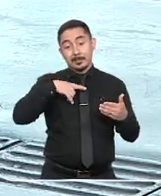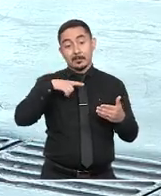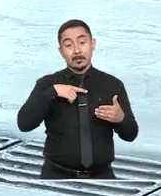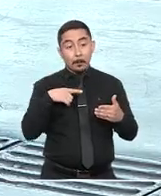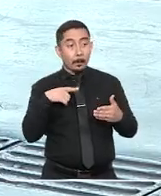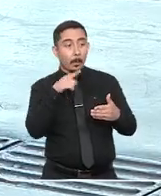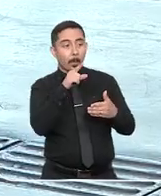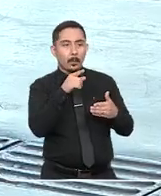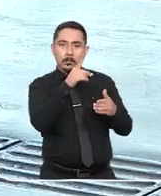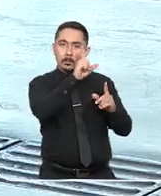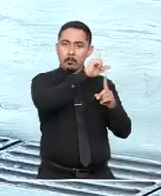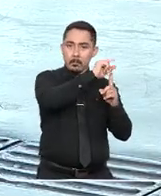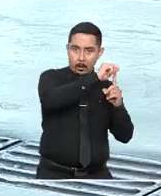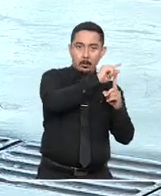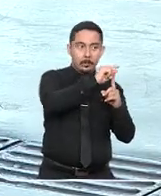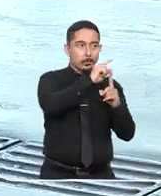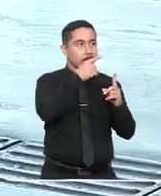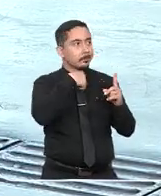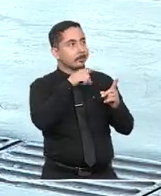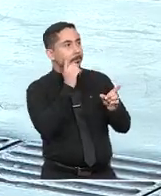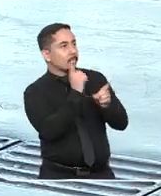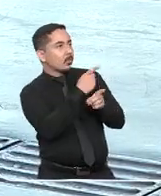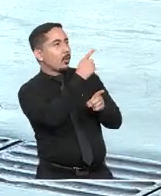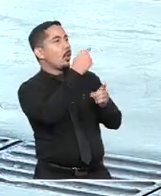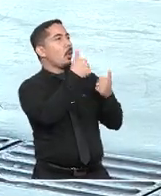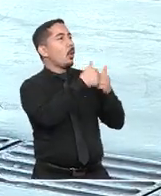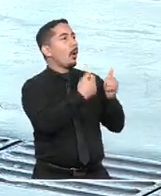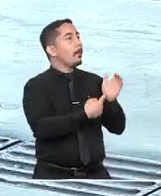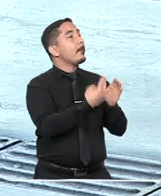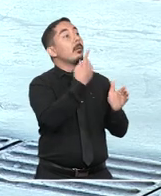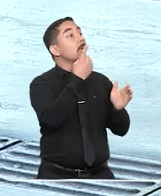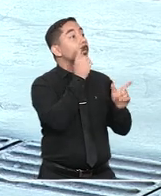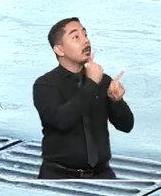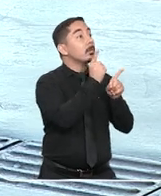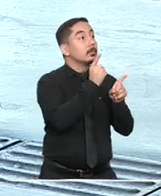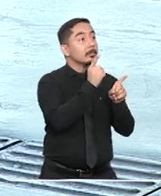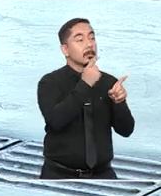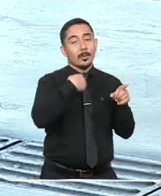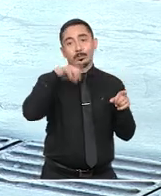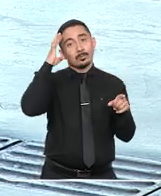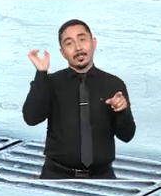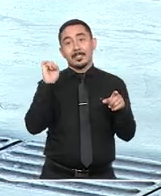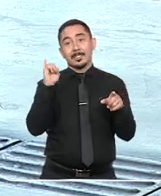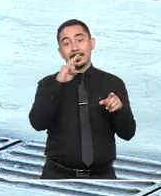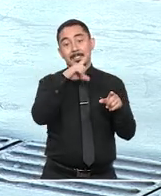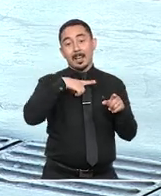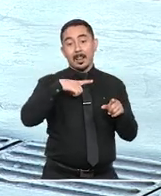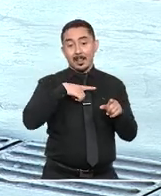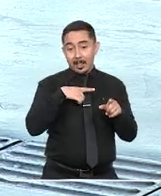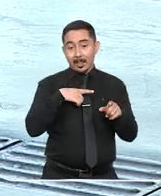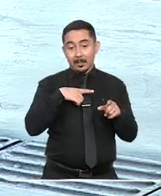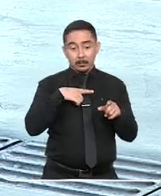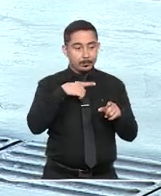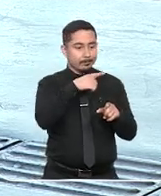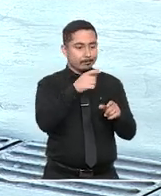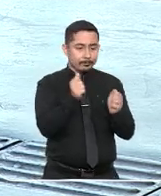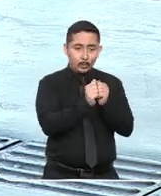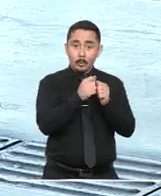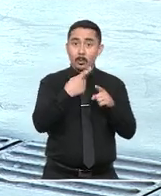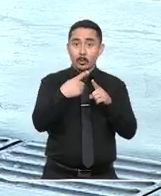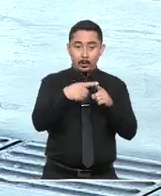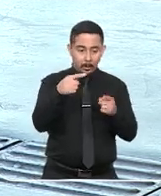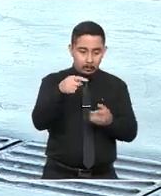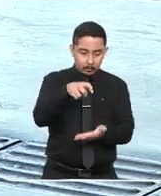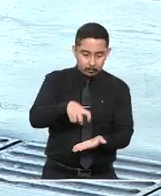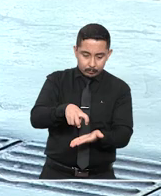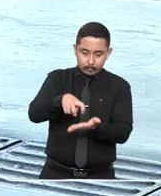certamente se eu for numa parada de ônibus e parar o primeiro ônibus, eu não tenho a certeza e a segurança de que ele vai me